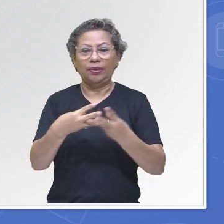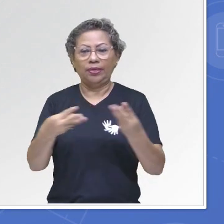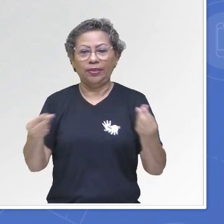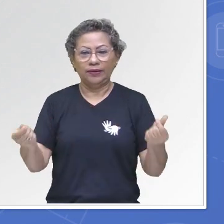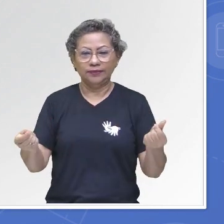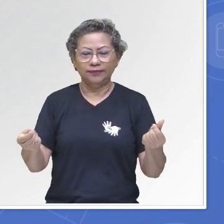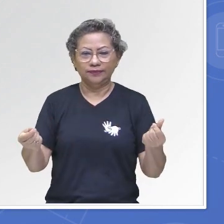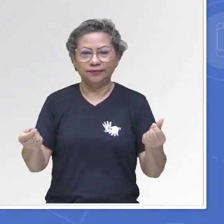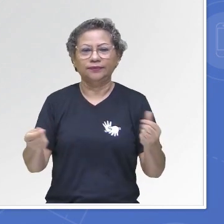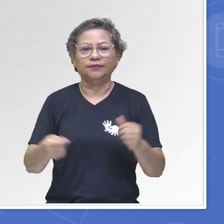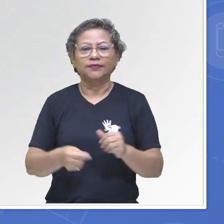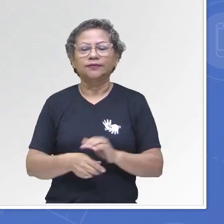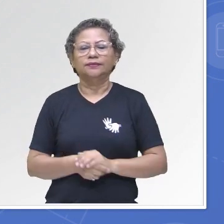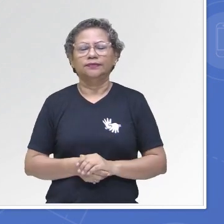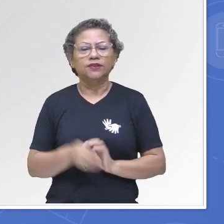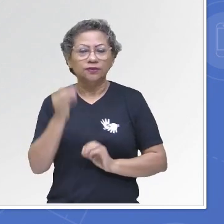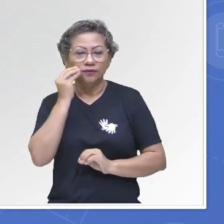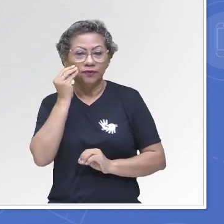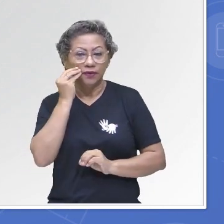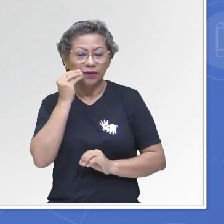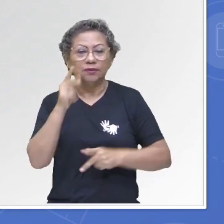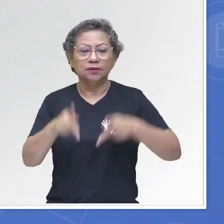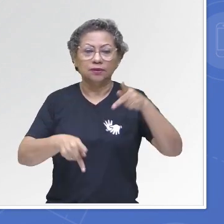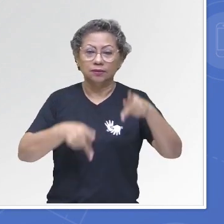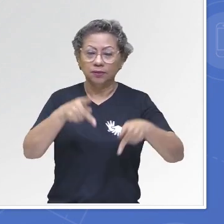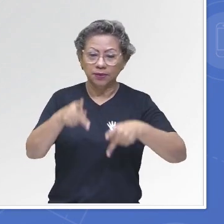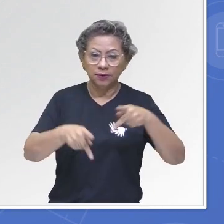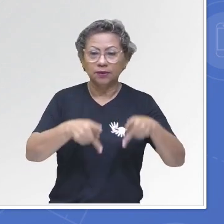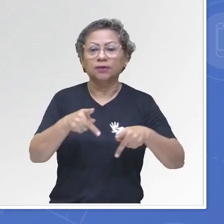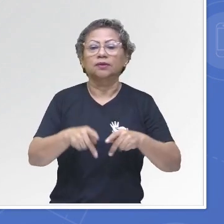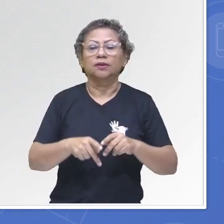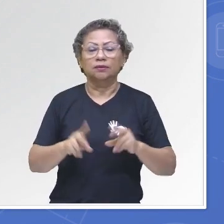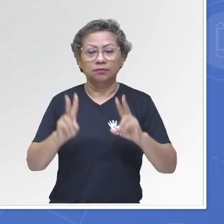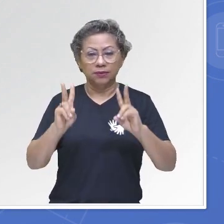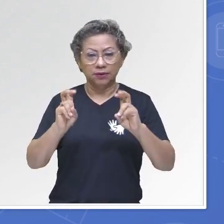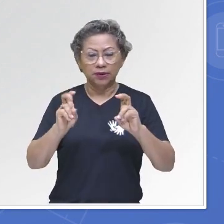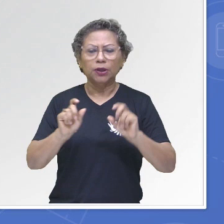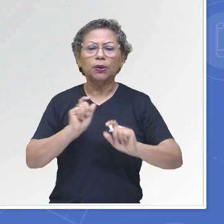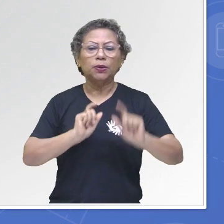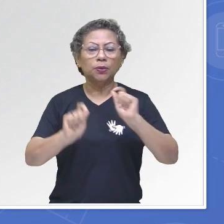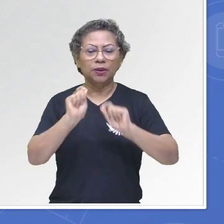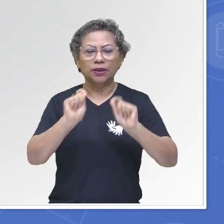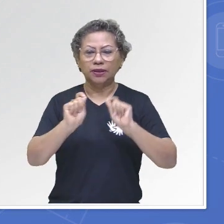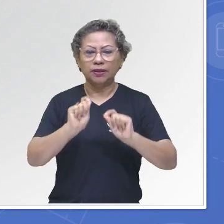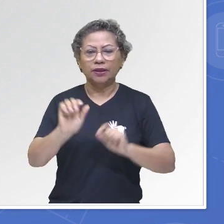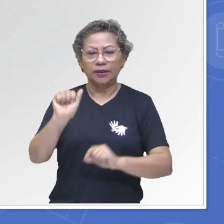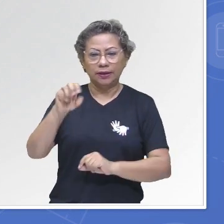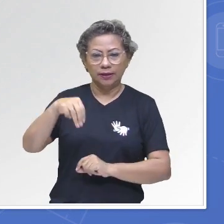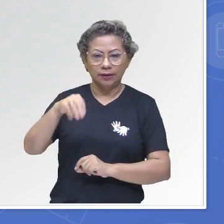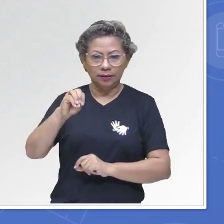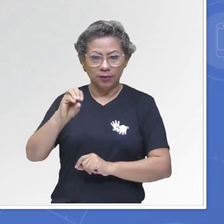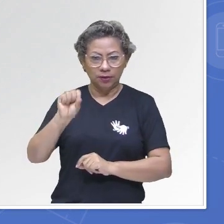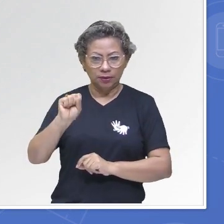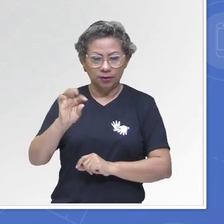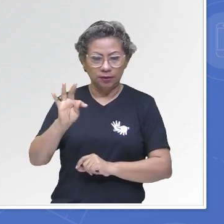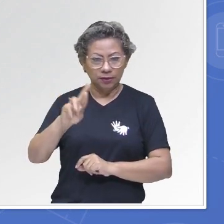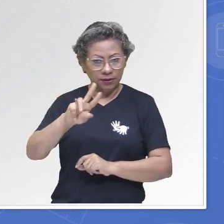aí o que é a população, né, nesse contexto, e o que é a amostra. Então